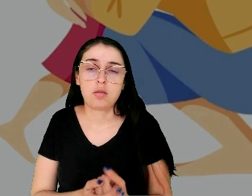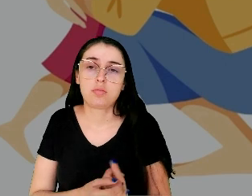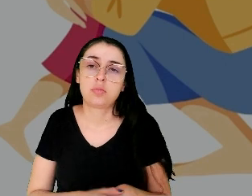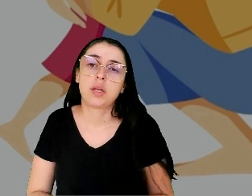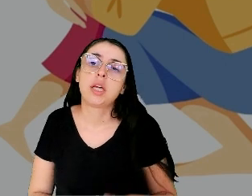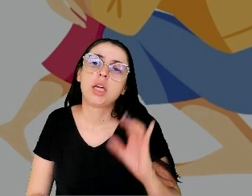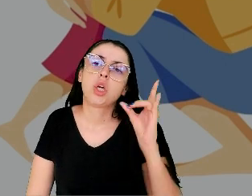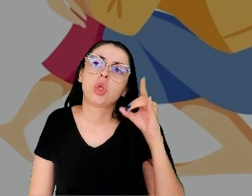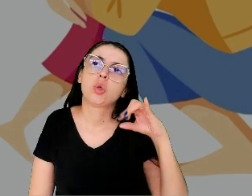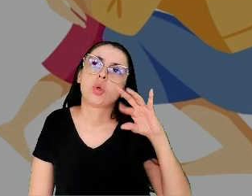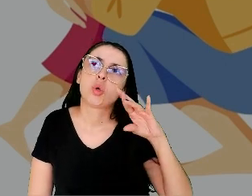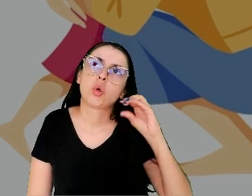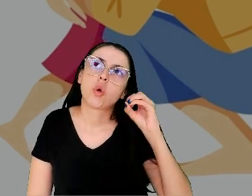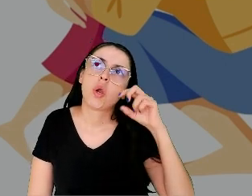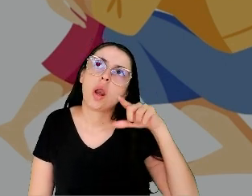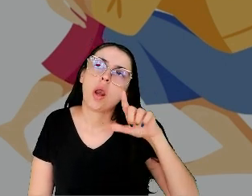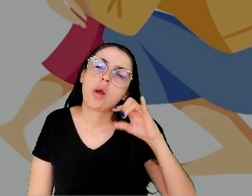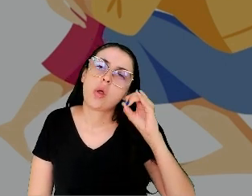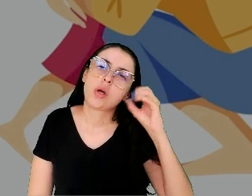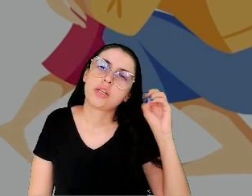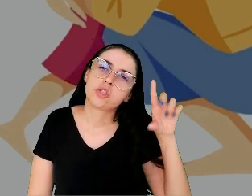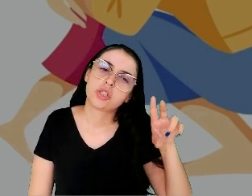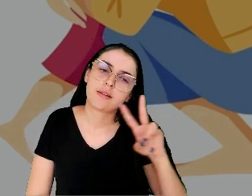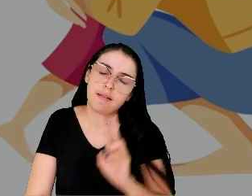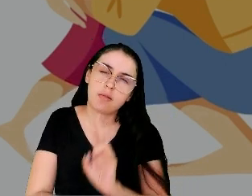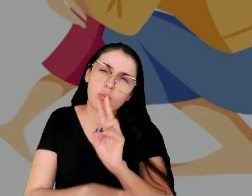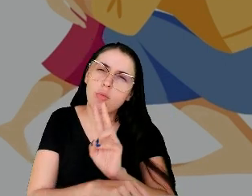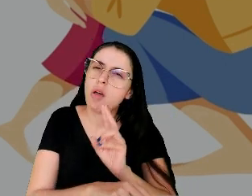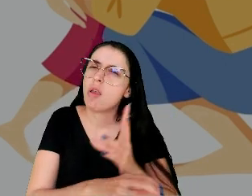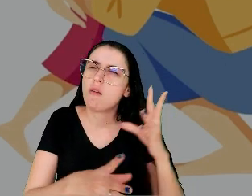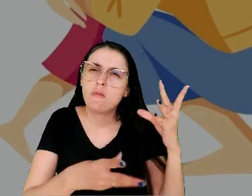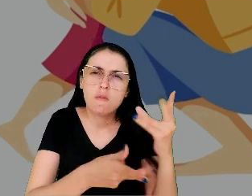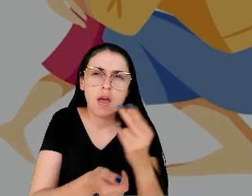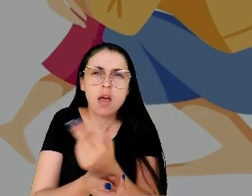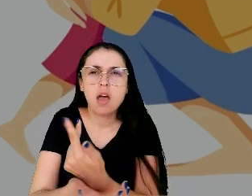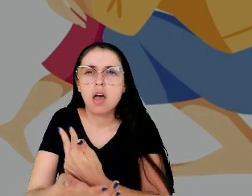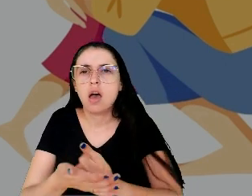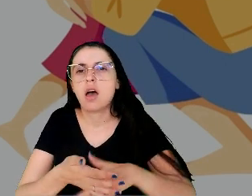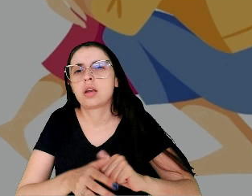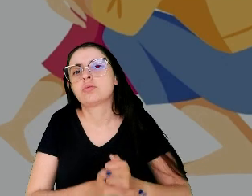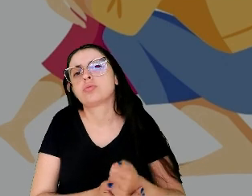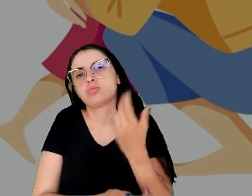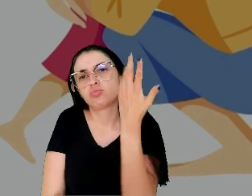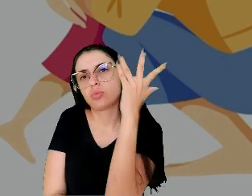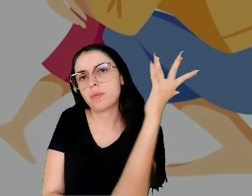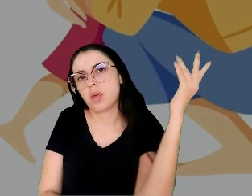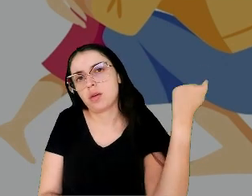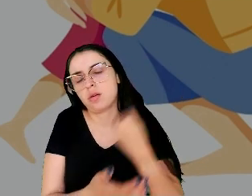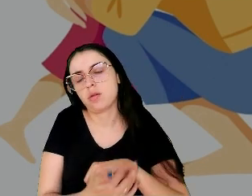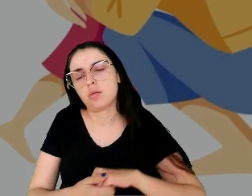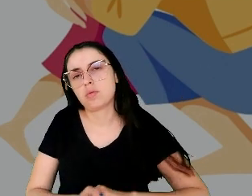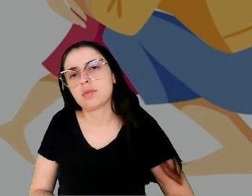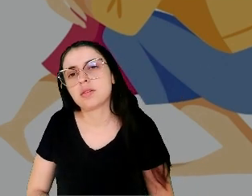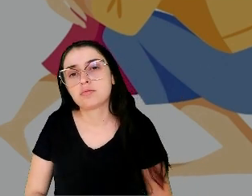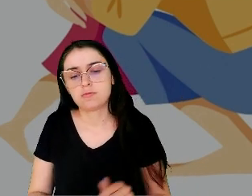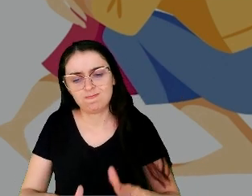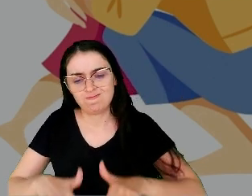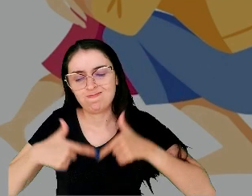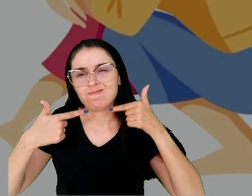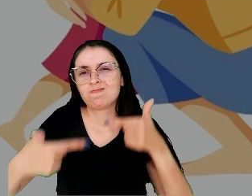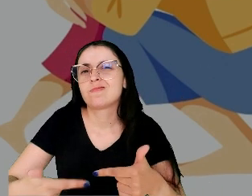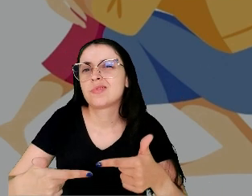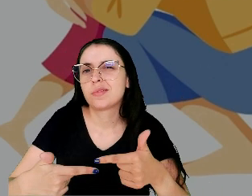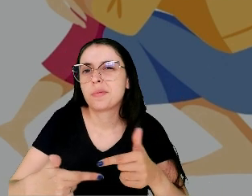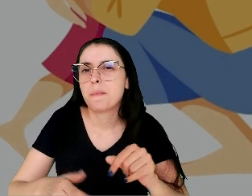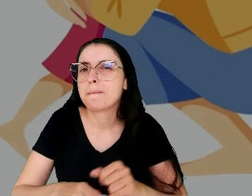hidrológica sobre o cuidado com todos os fatores que congregam o meio ambiente, nós enfrentaremos